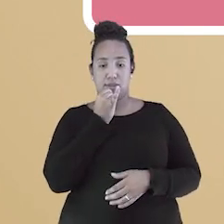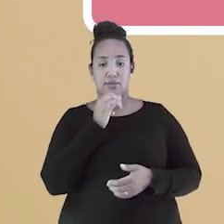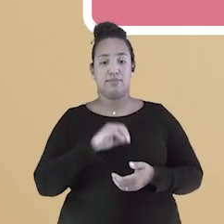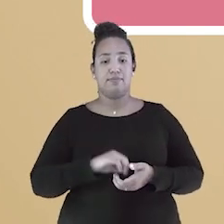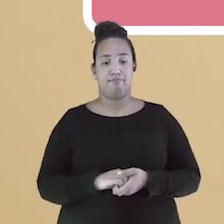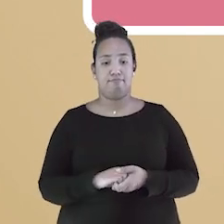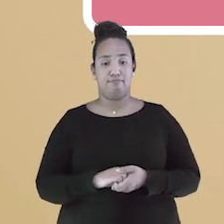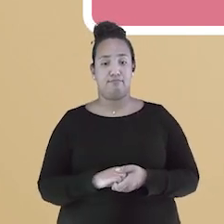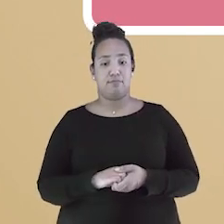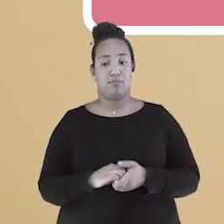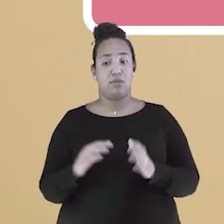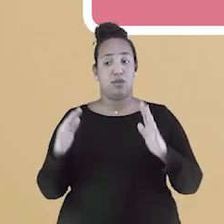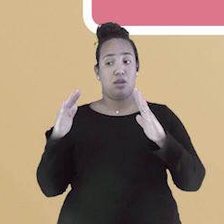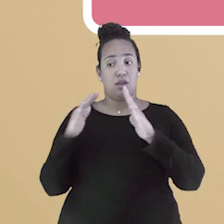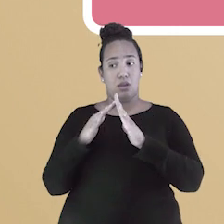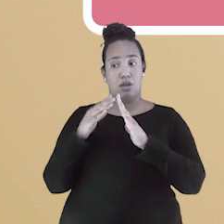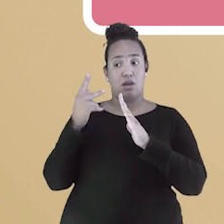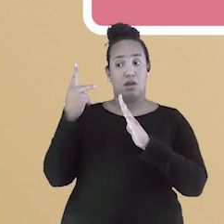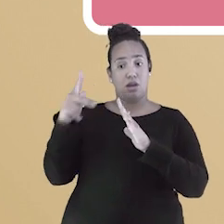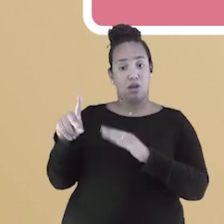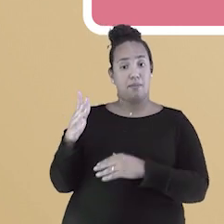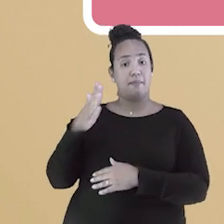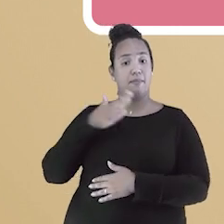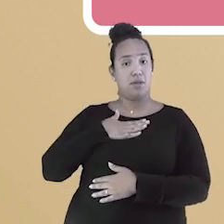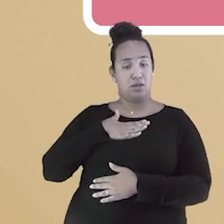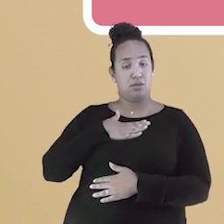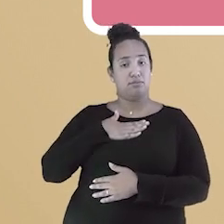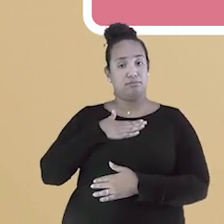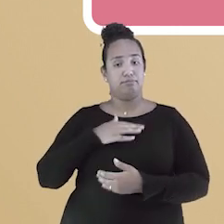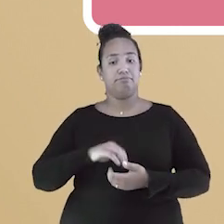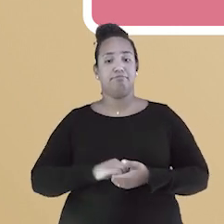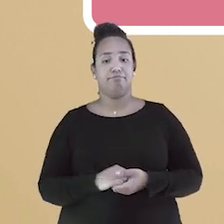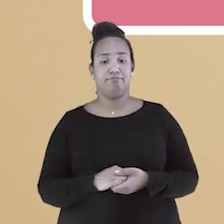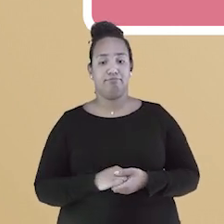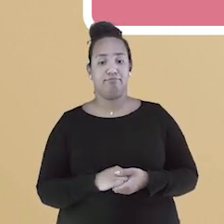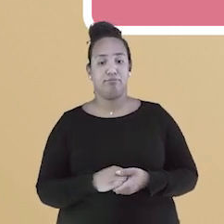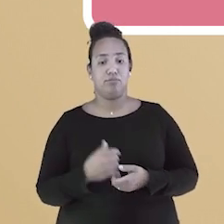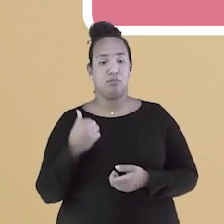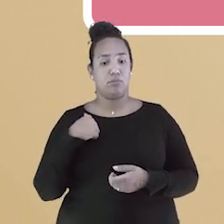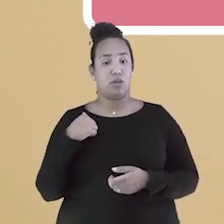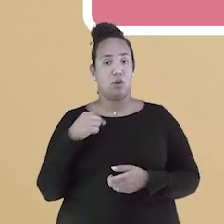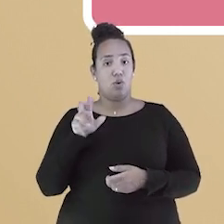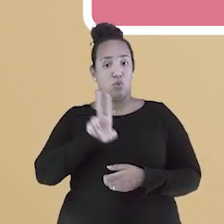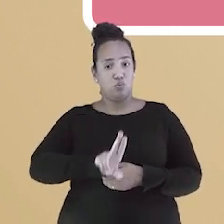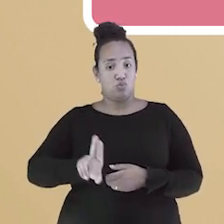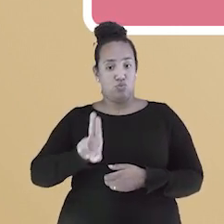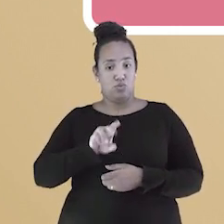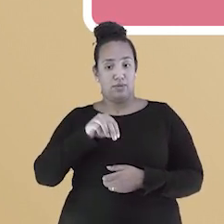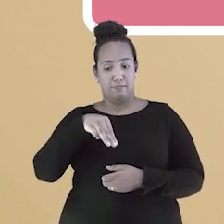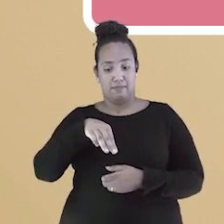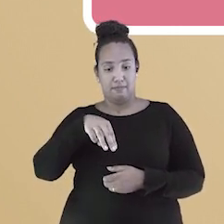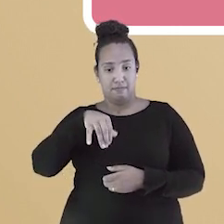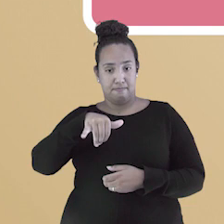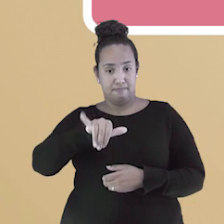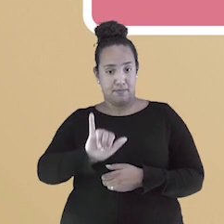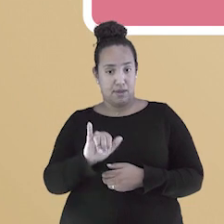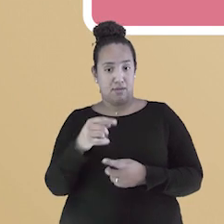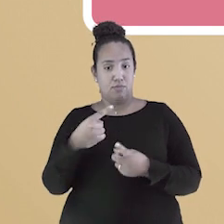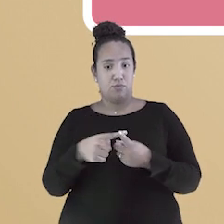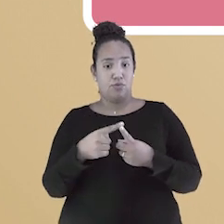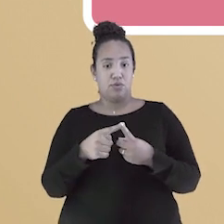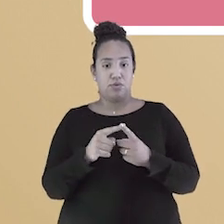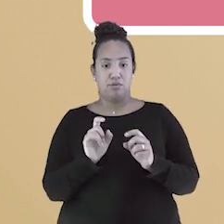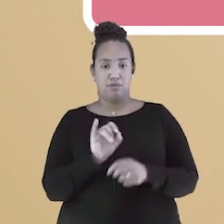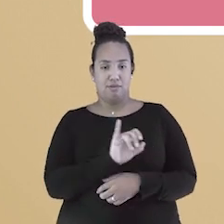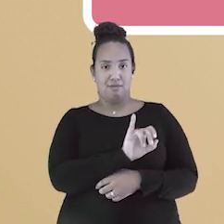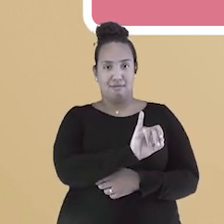my house. Aquela é minha casa. Eu uso my porque ele indica posse para o I, que é